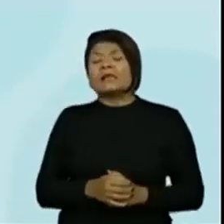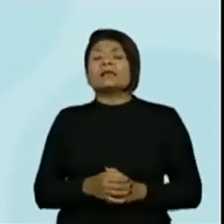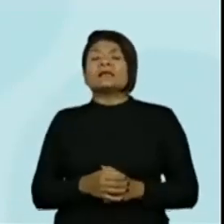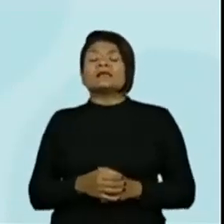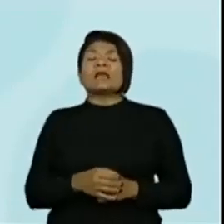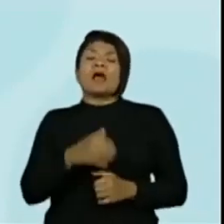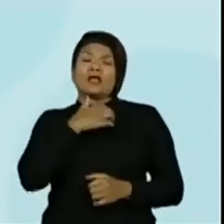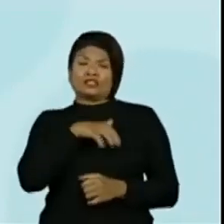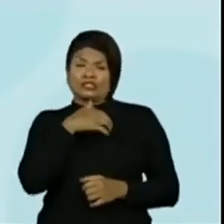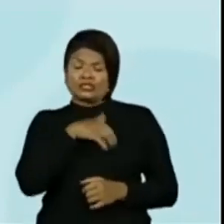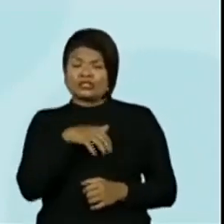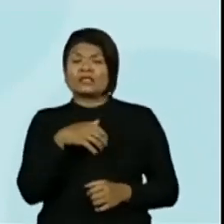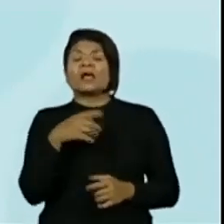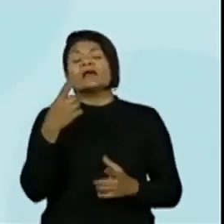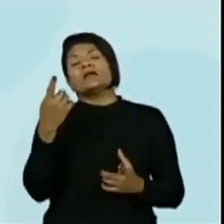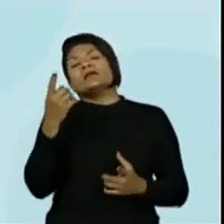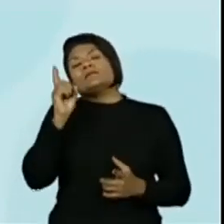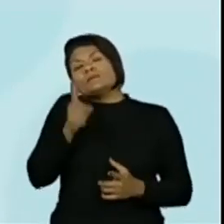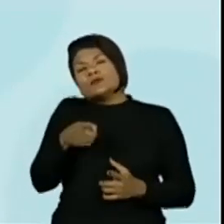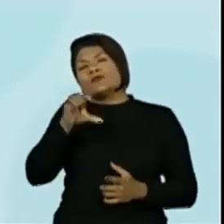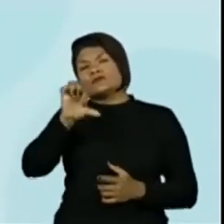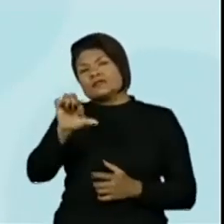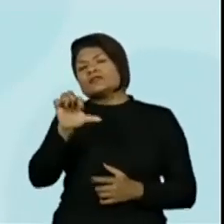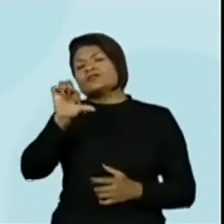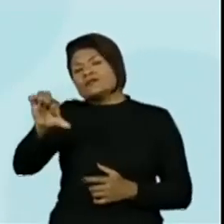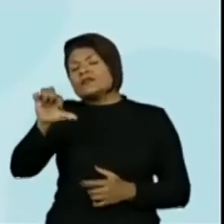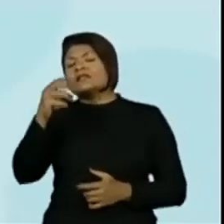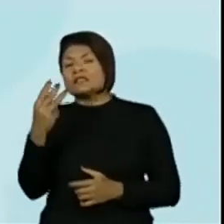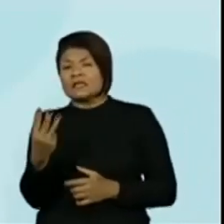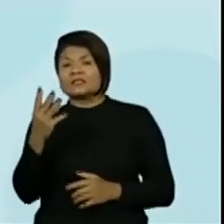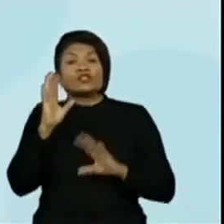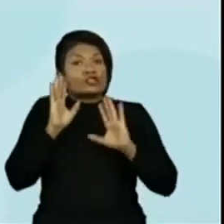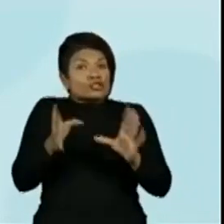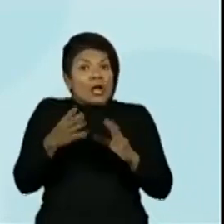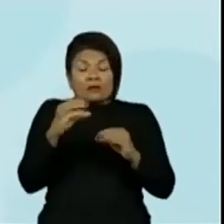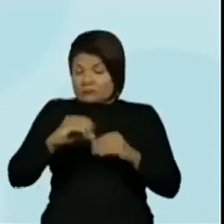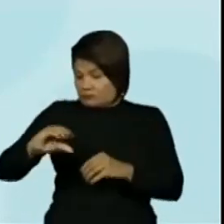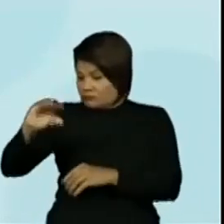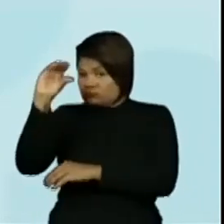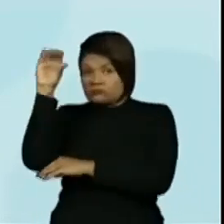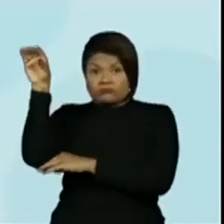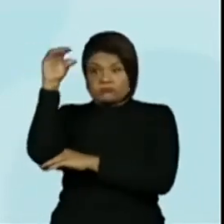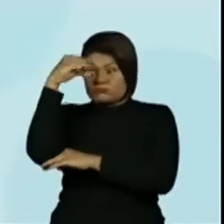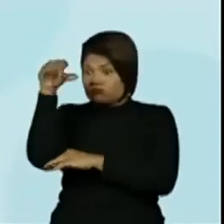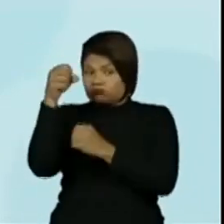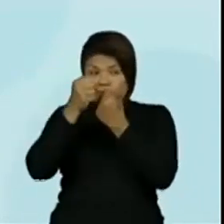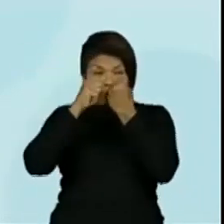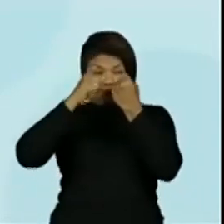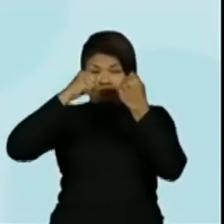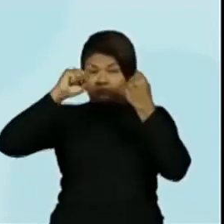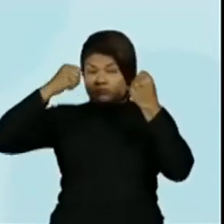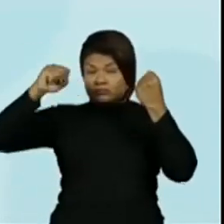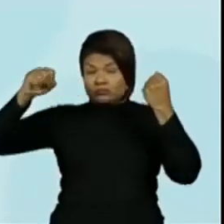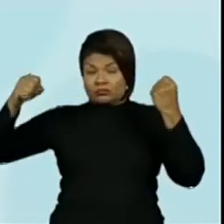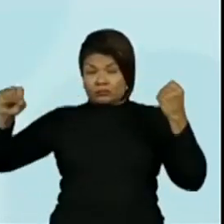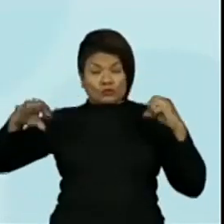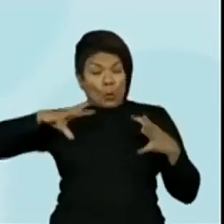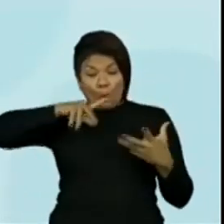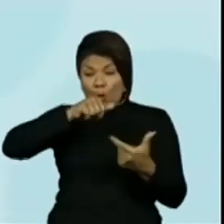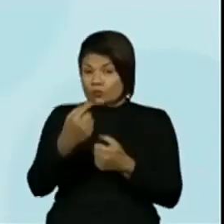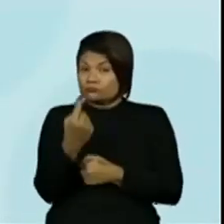em 1993, foi encontrado o maior dinossauro já descoberto no mundo, chamado